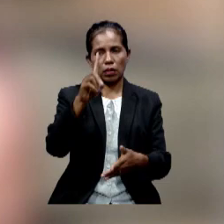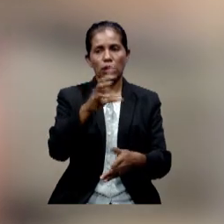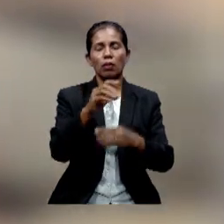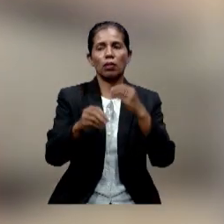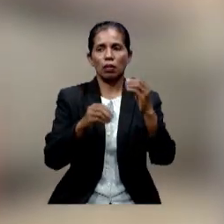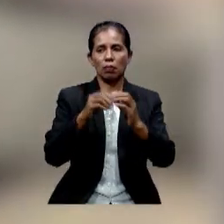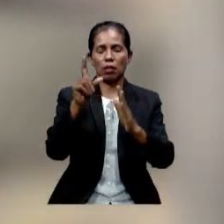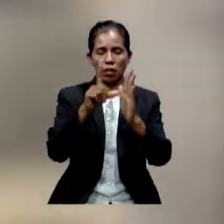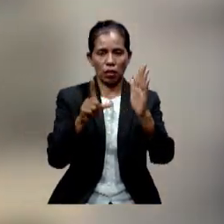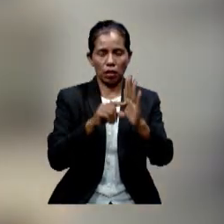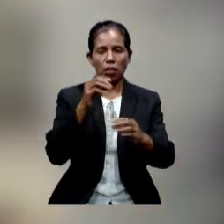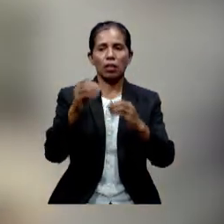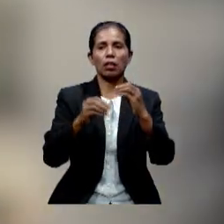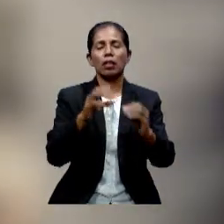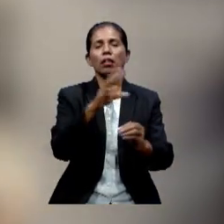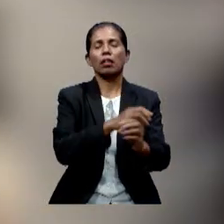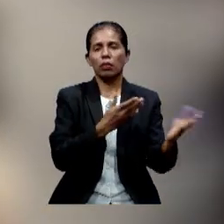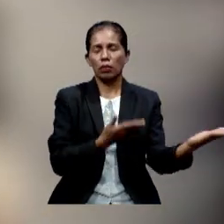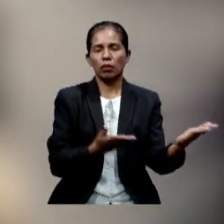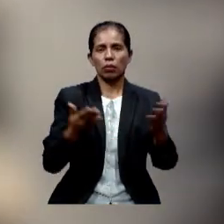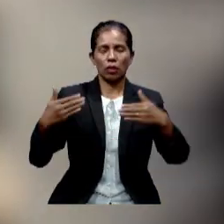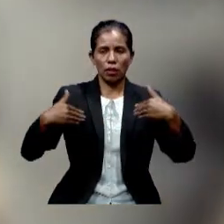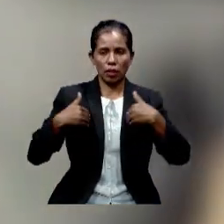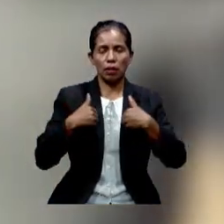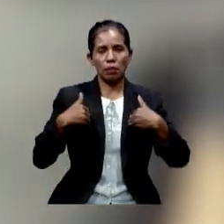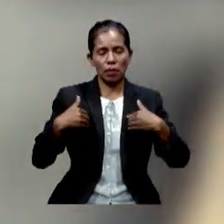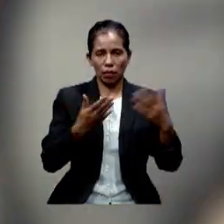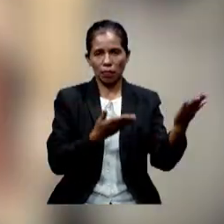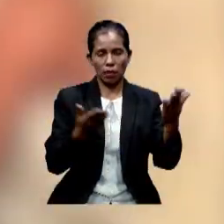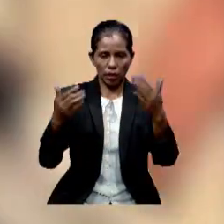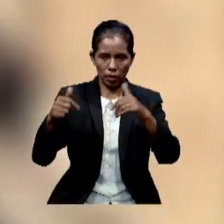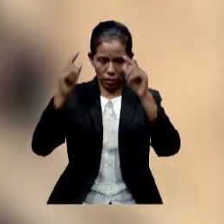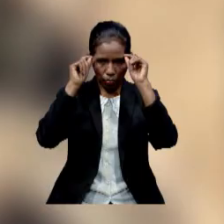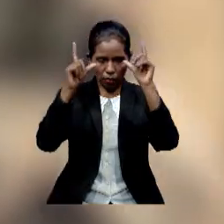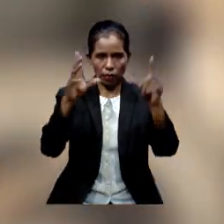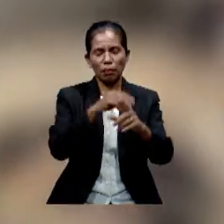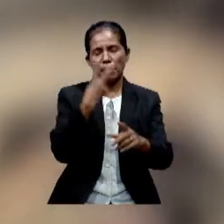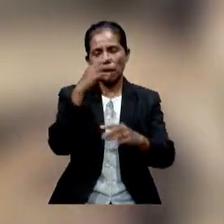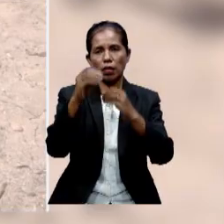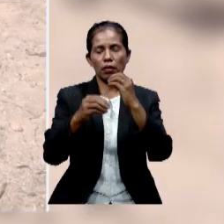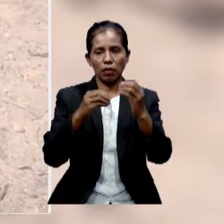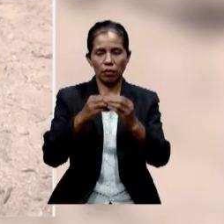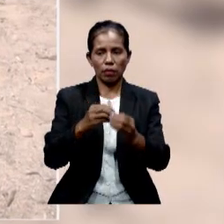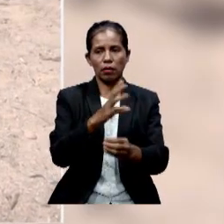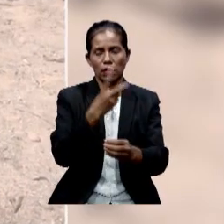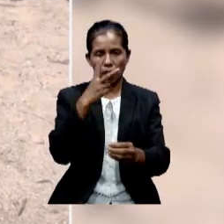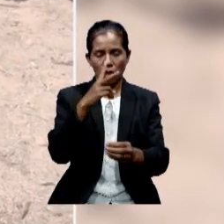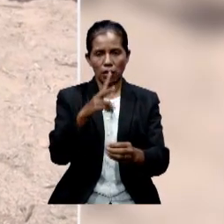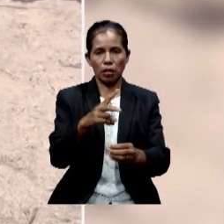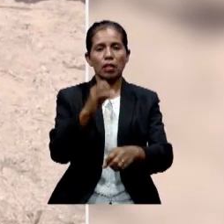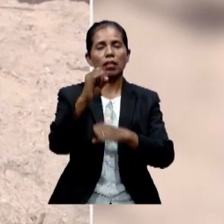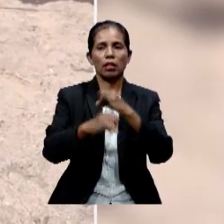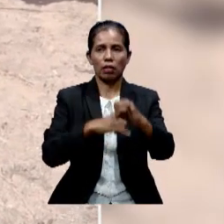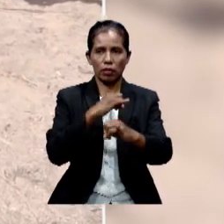regime jurídico quarantena para importação e exportação a Iranian e a controle sanitário para navegação